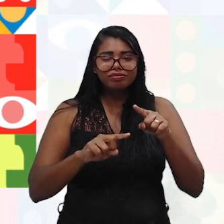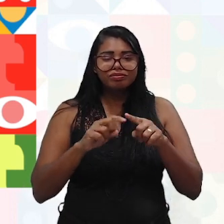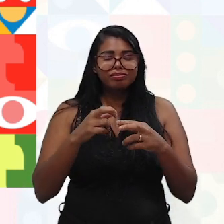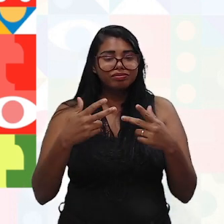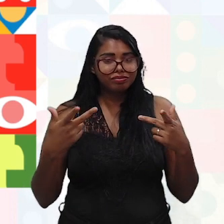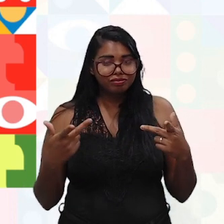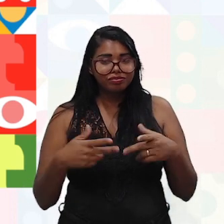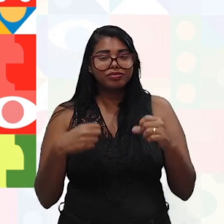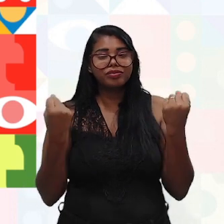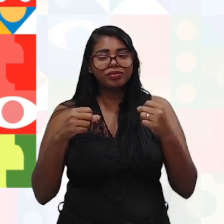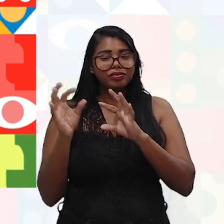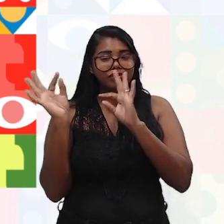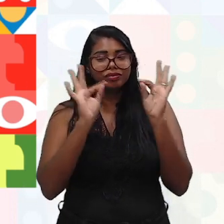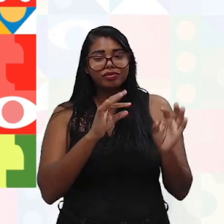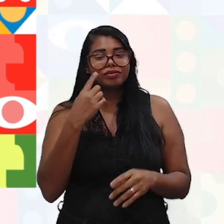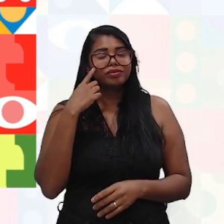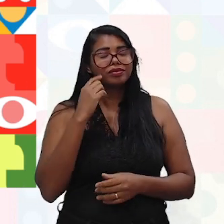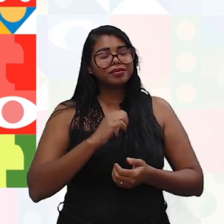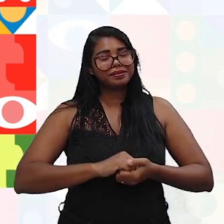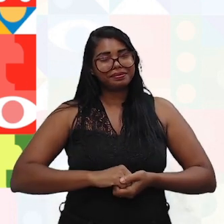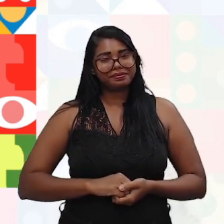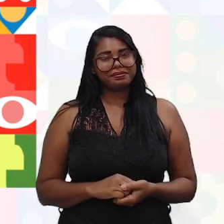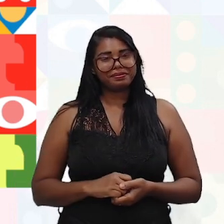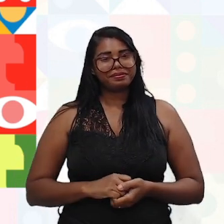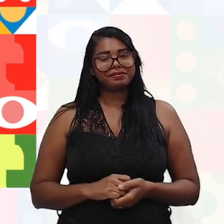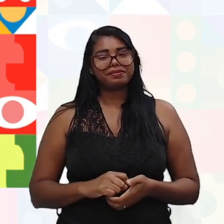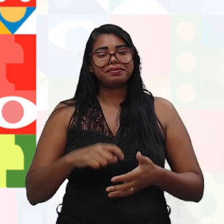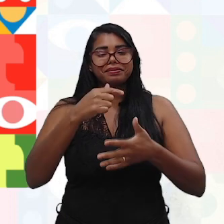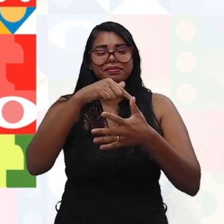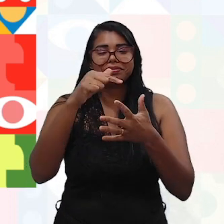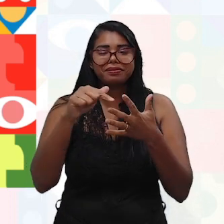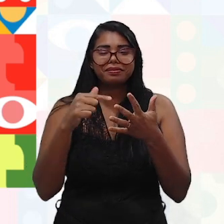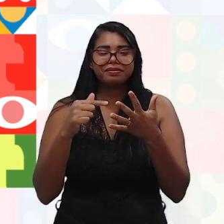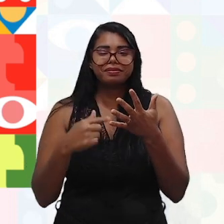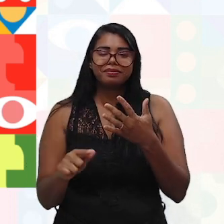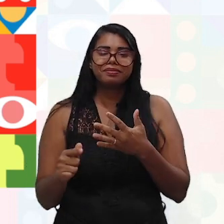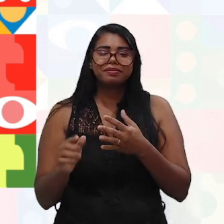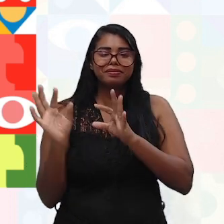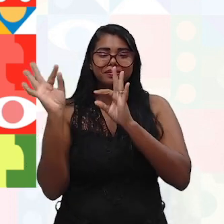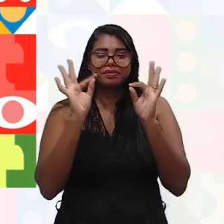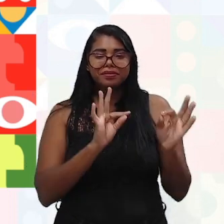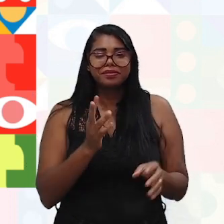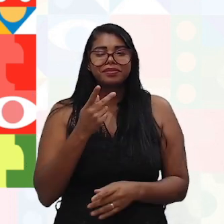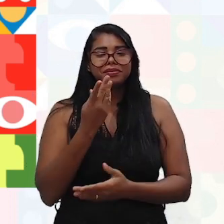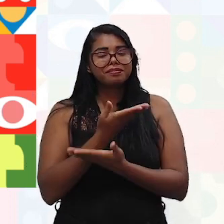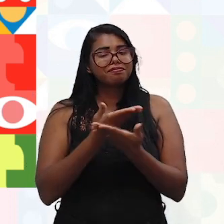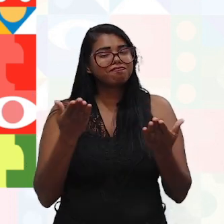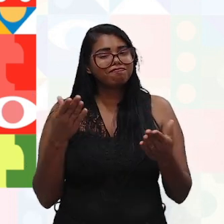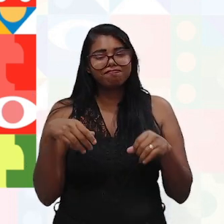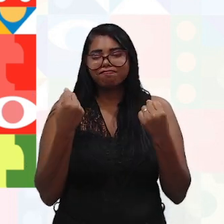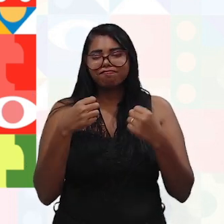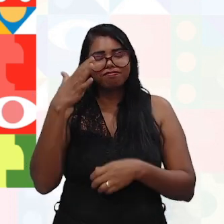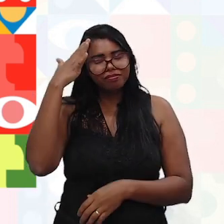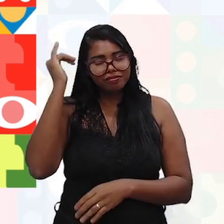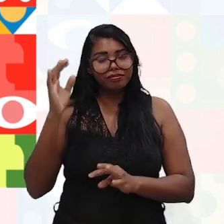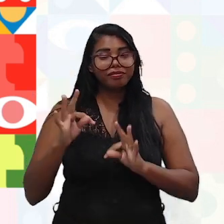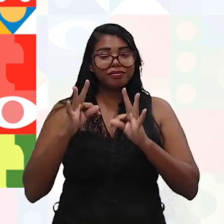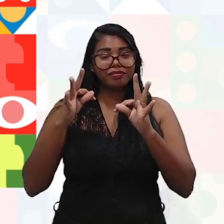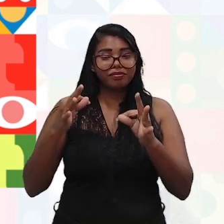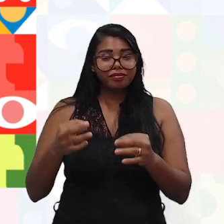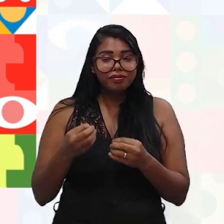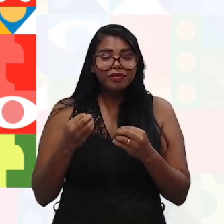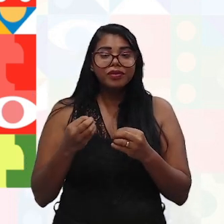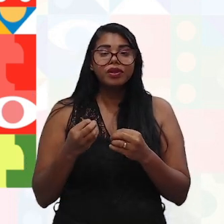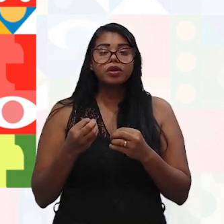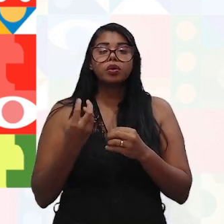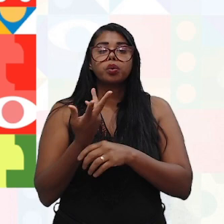isso a gente precisa olhar. Então, assim, são muitos pontos. O que eu quero dizer é, vocês não precisam saber de tudo. O importante é saber